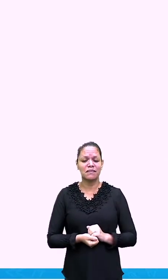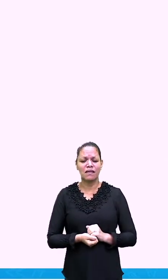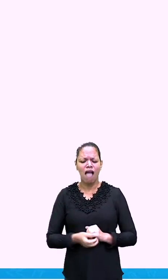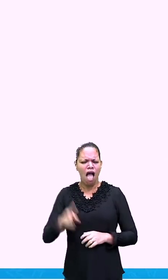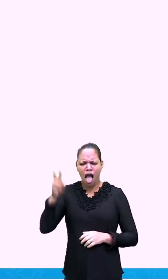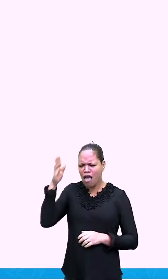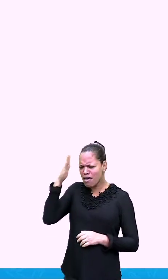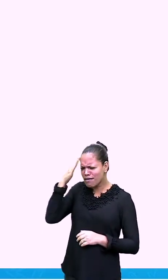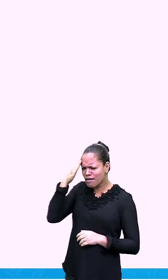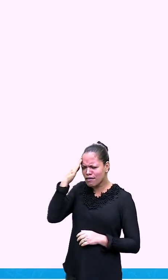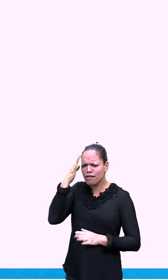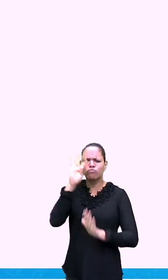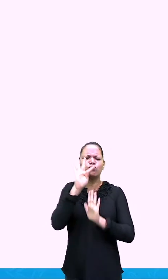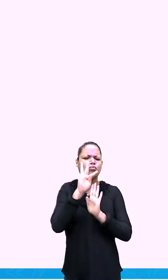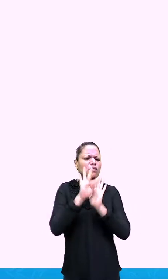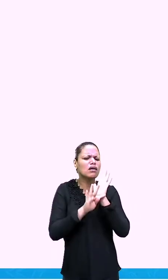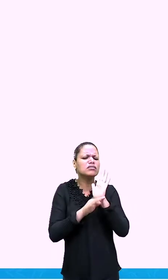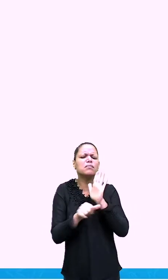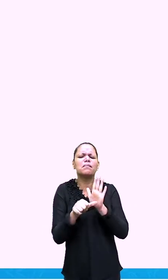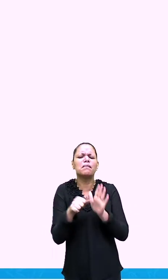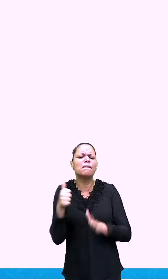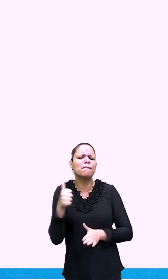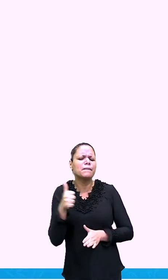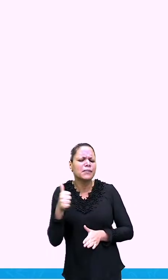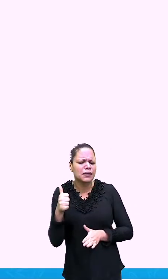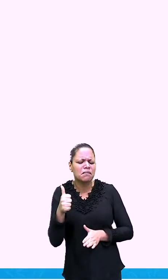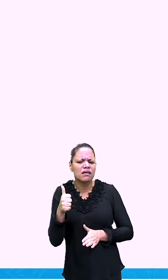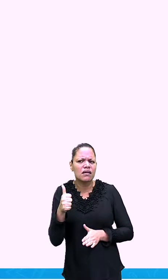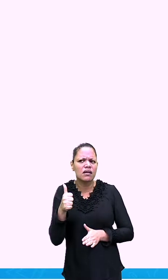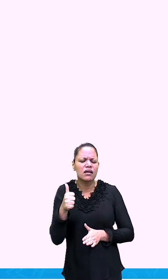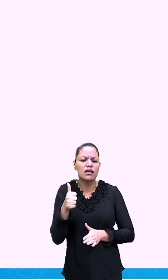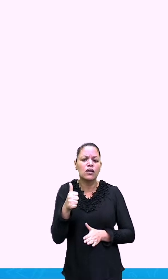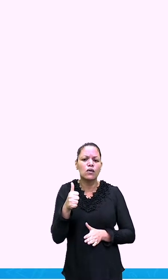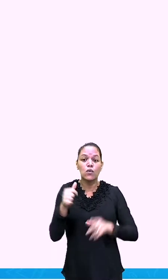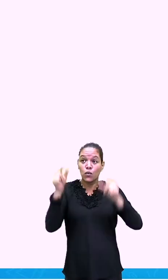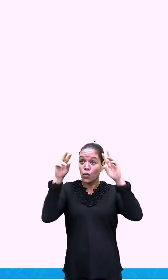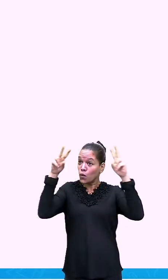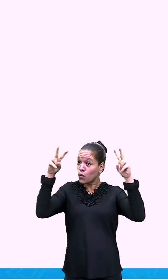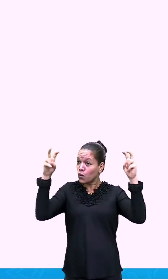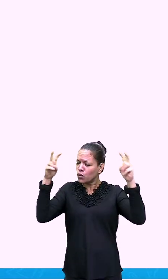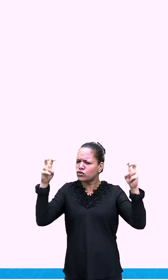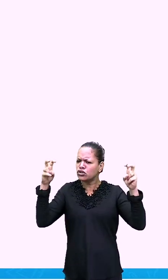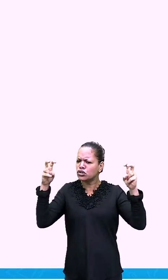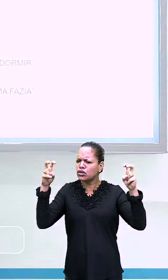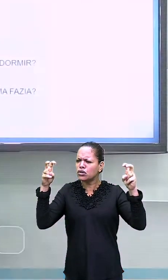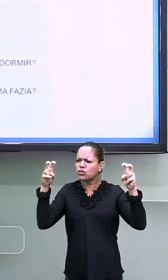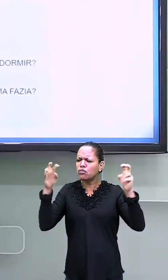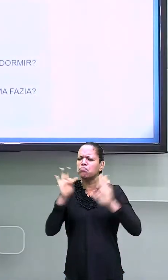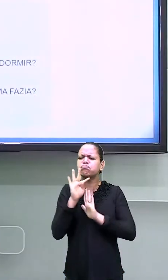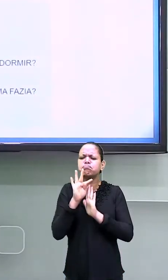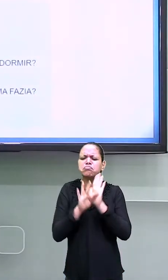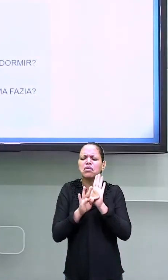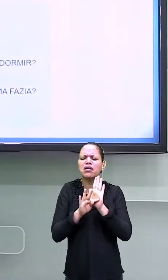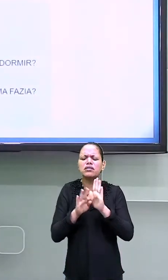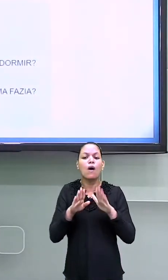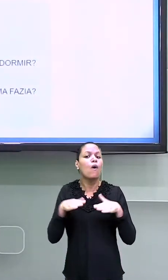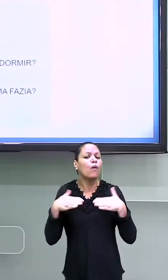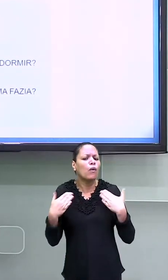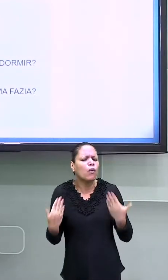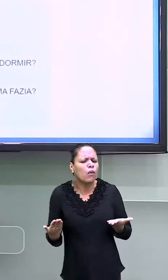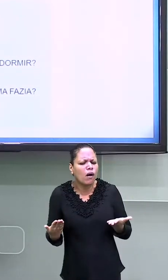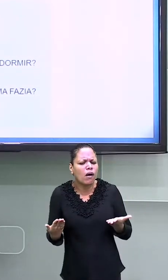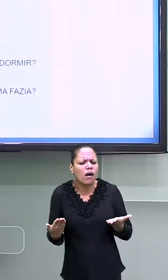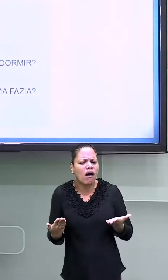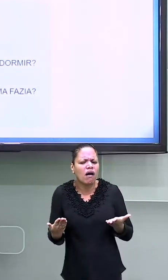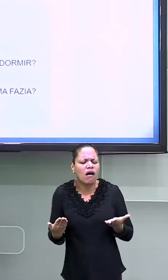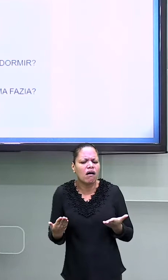Interpretando o texto. Olha, a primeira pergunta. Qual é o título do texto? Lembrando que vocês já aprenderam aqui nas aulas da